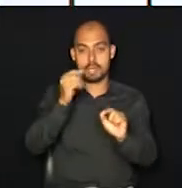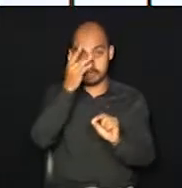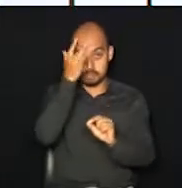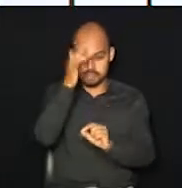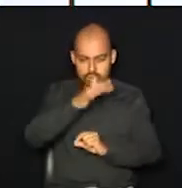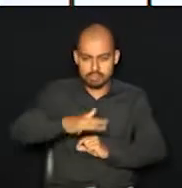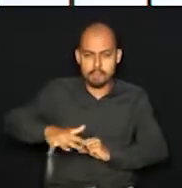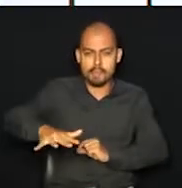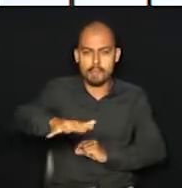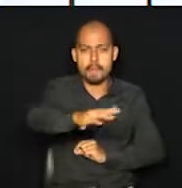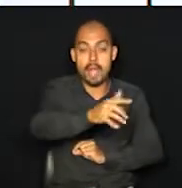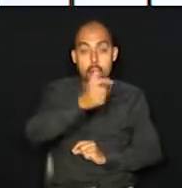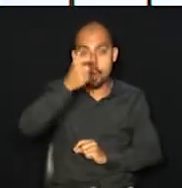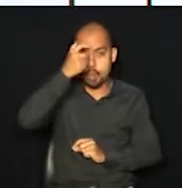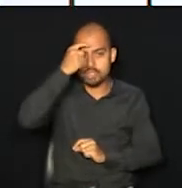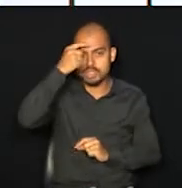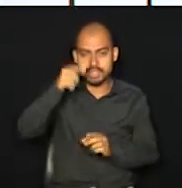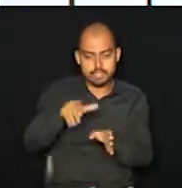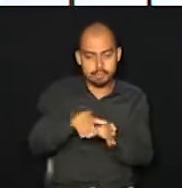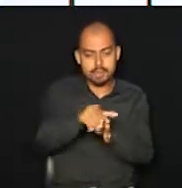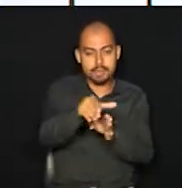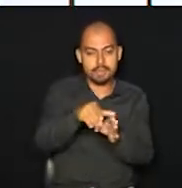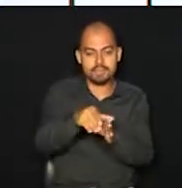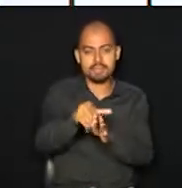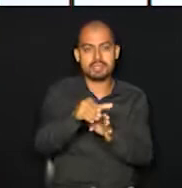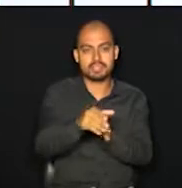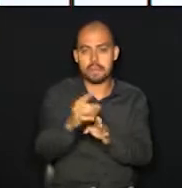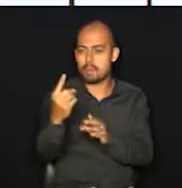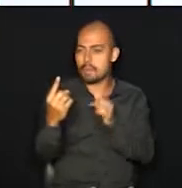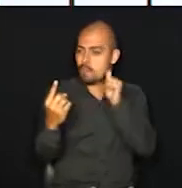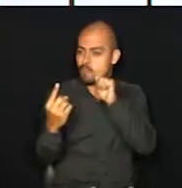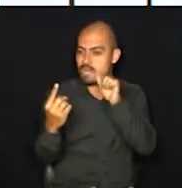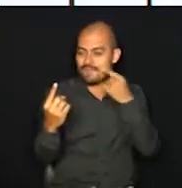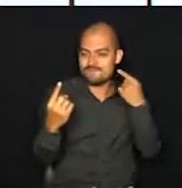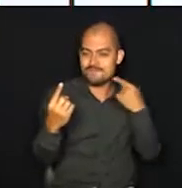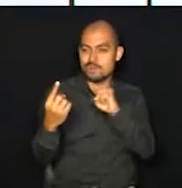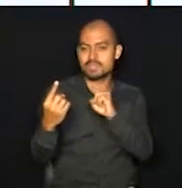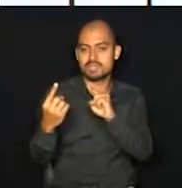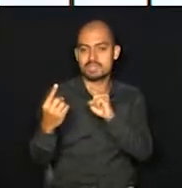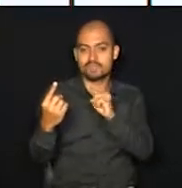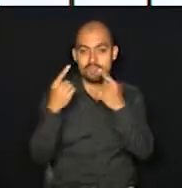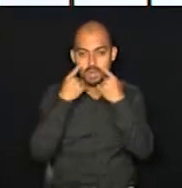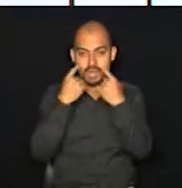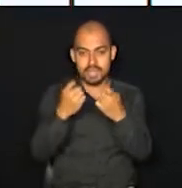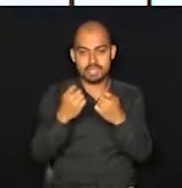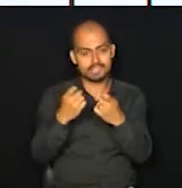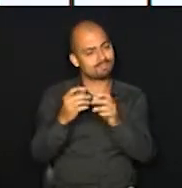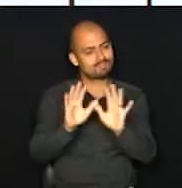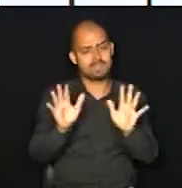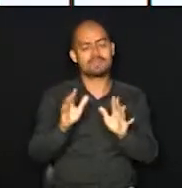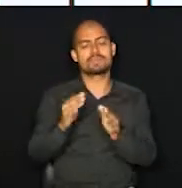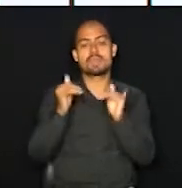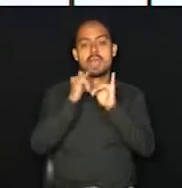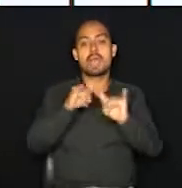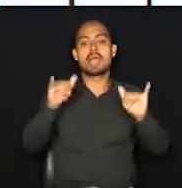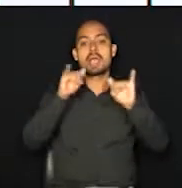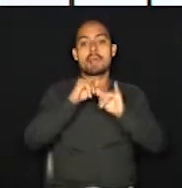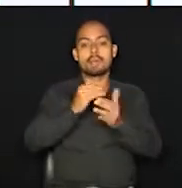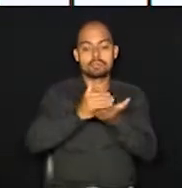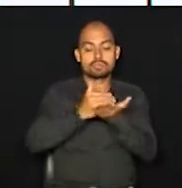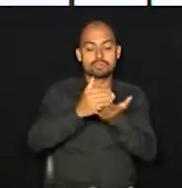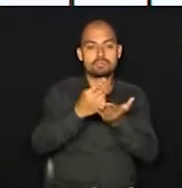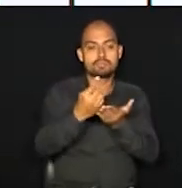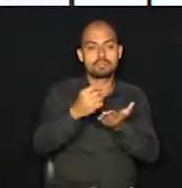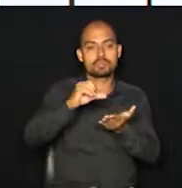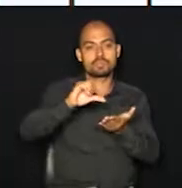de Hortolândia em relação à violência contra a mulher. É uma campanha que começou em 1991